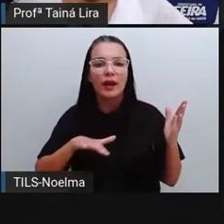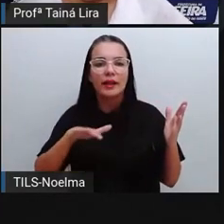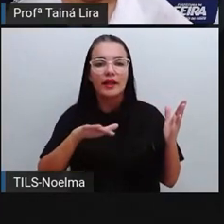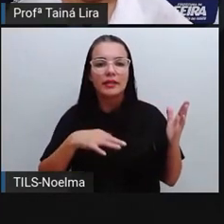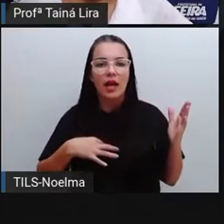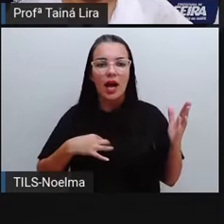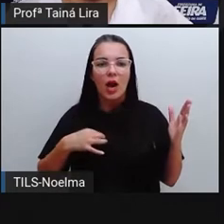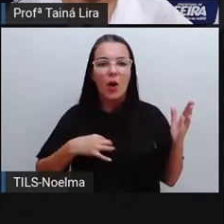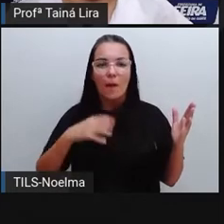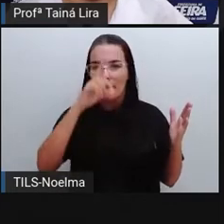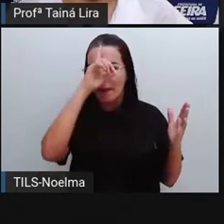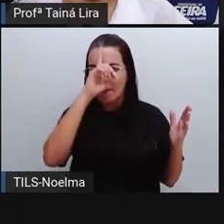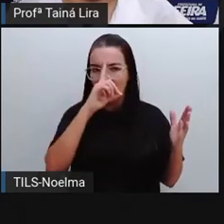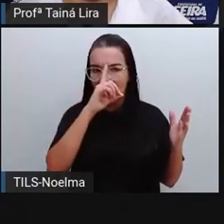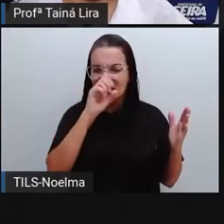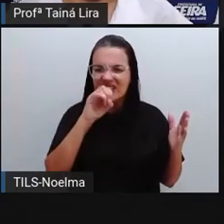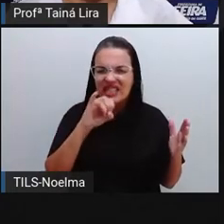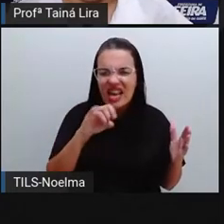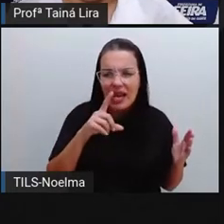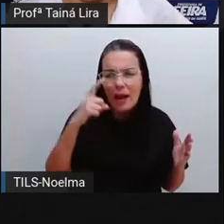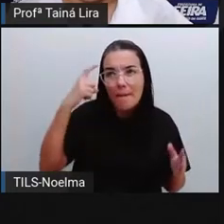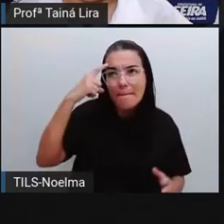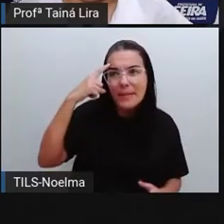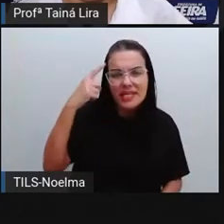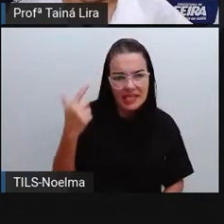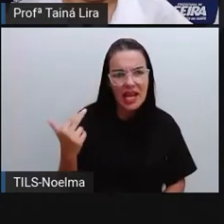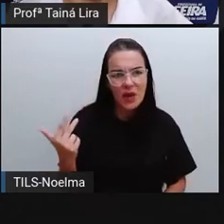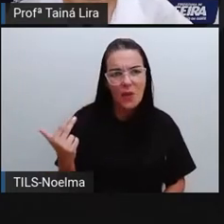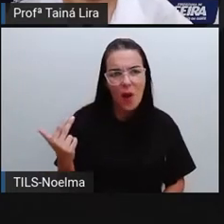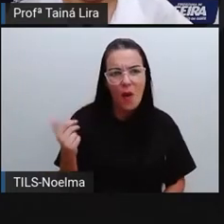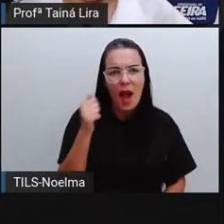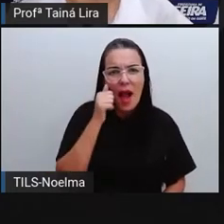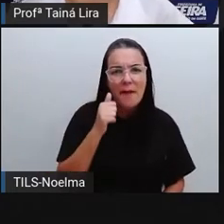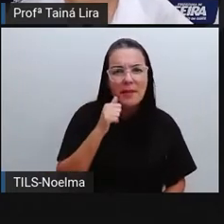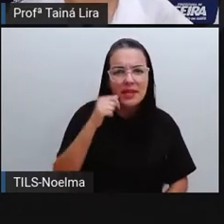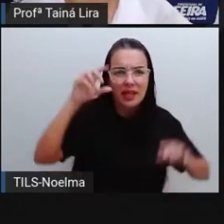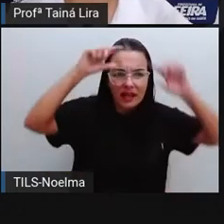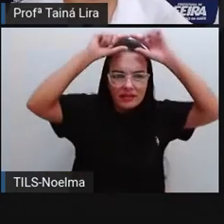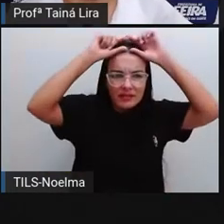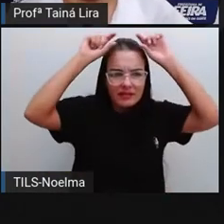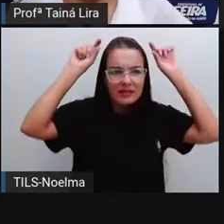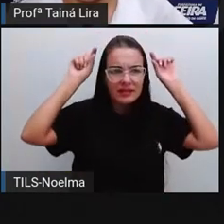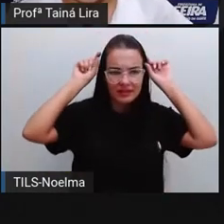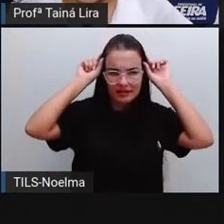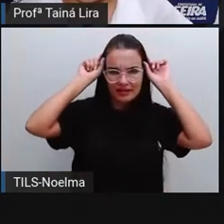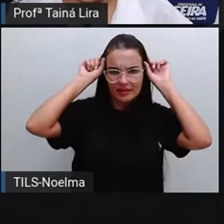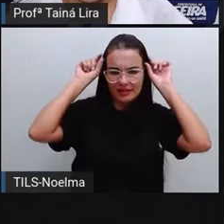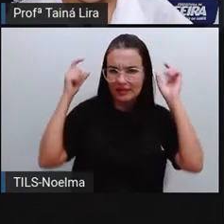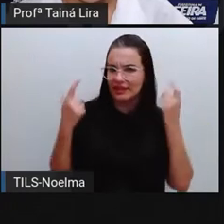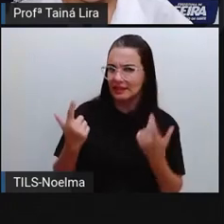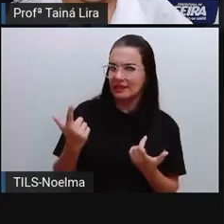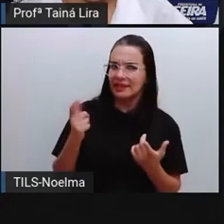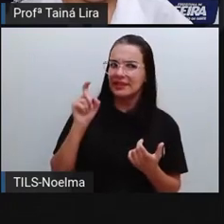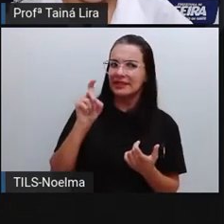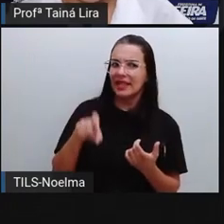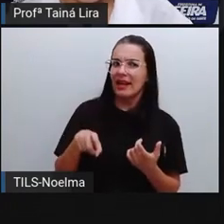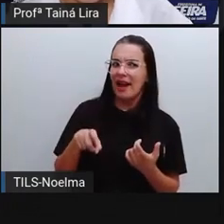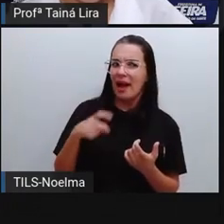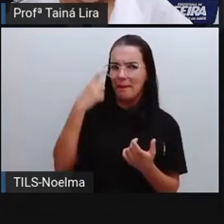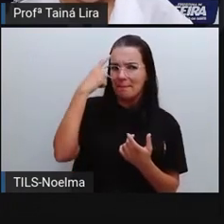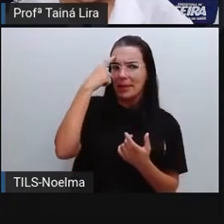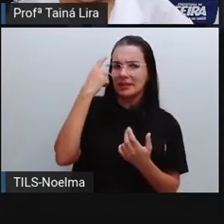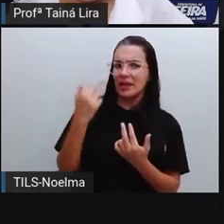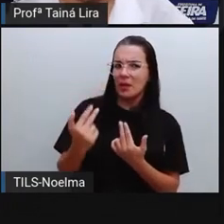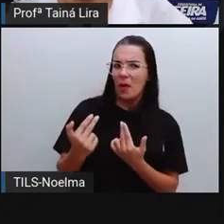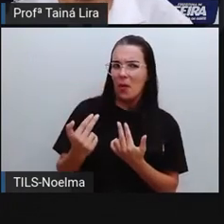ele pensa igual a menininha aqui em cima? Ó, essa menininha com a tiara. Será que ele pensa igual ao menininho que está aqui do lado dele?